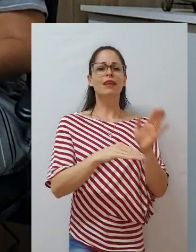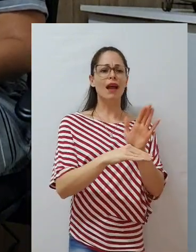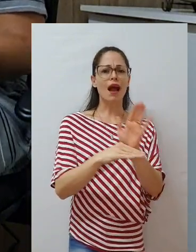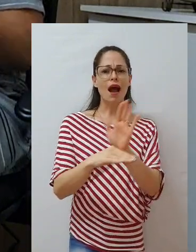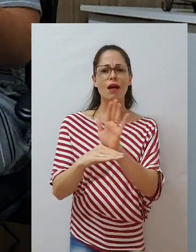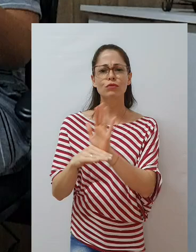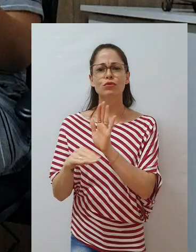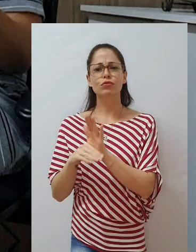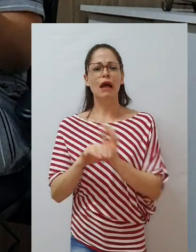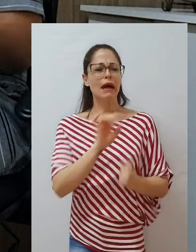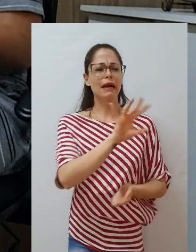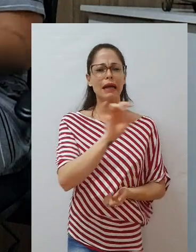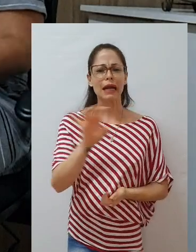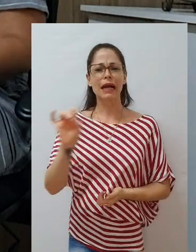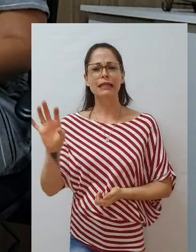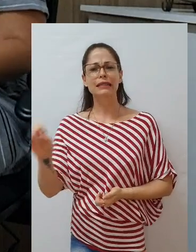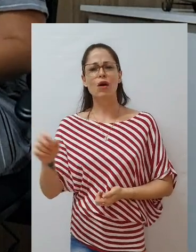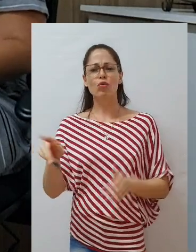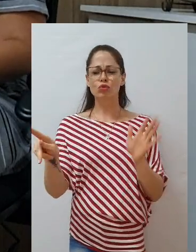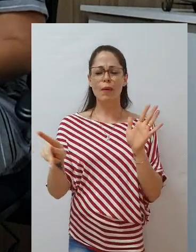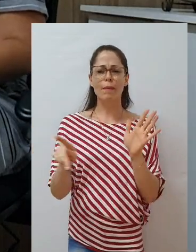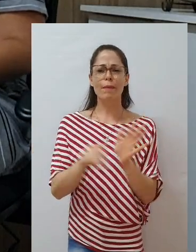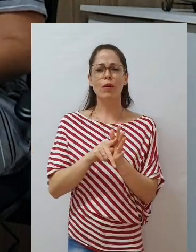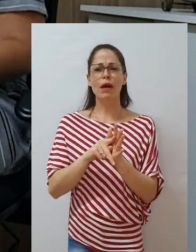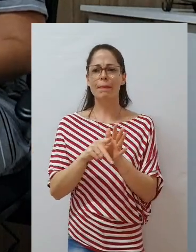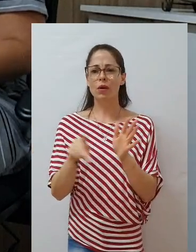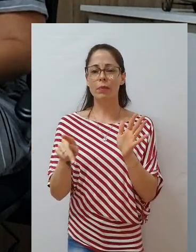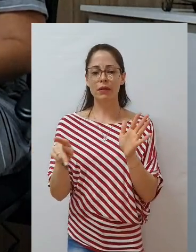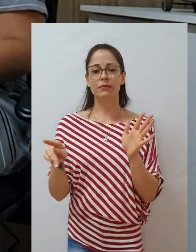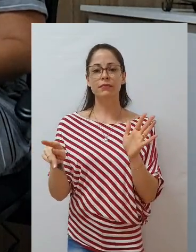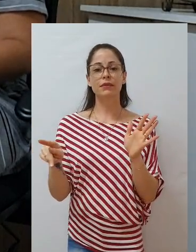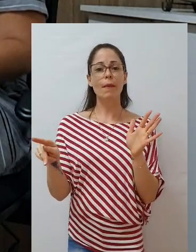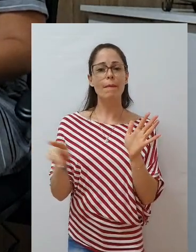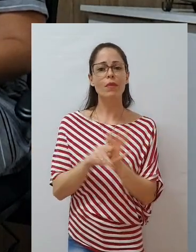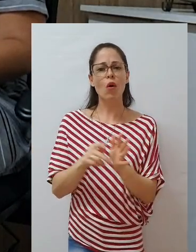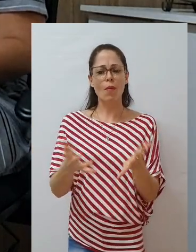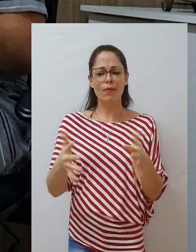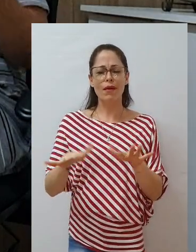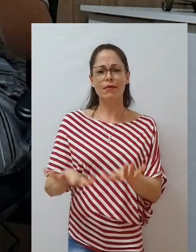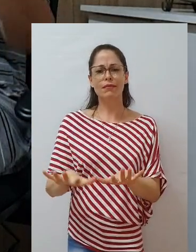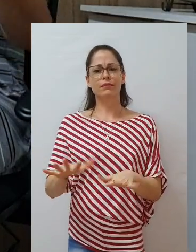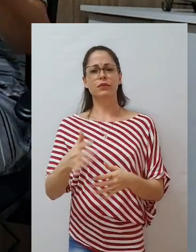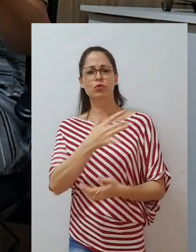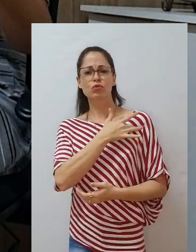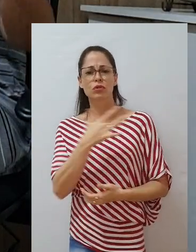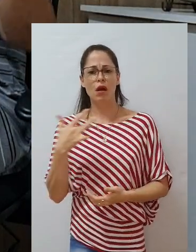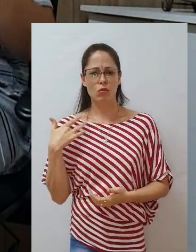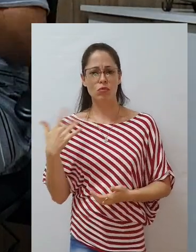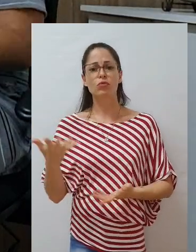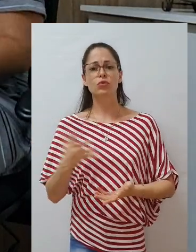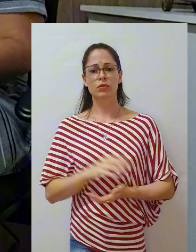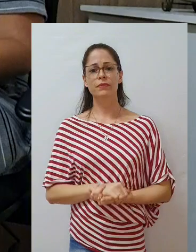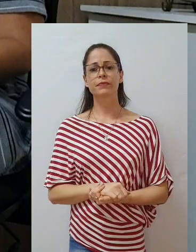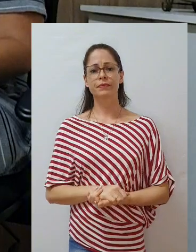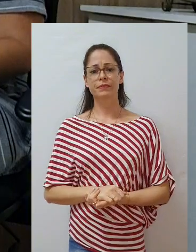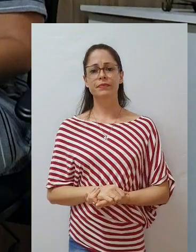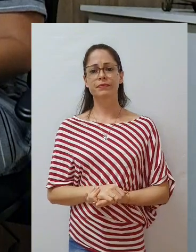na sua área, independente da sua área, já contribui muito. E ainda mais para o quê? Para a